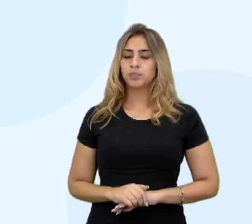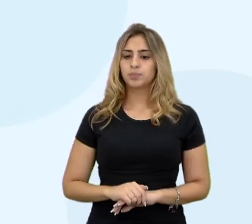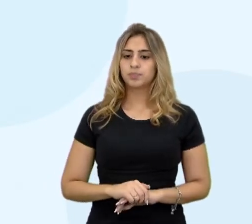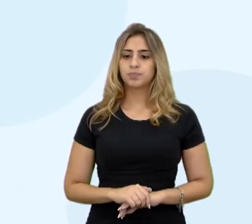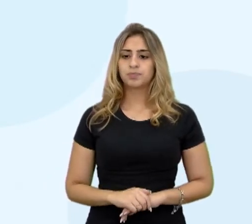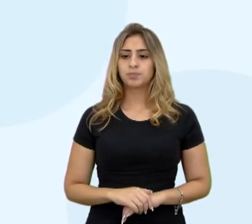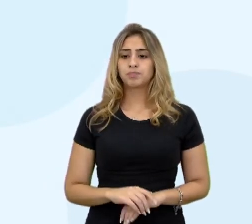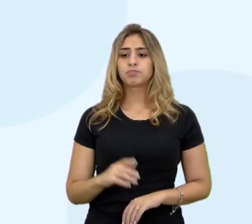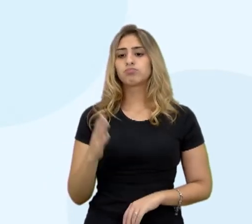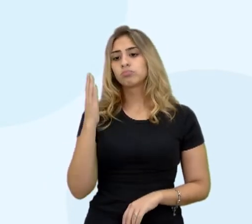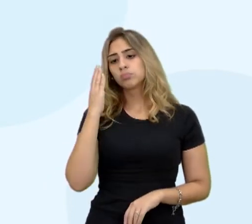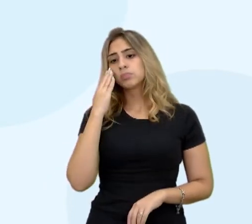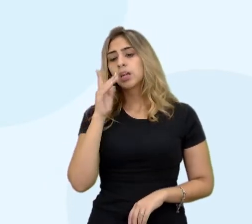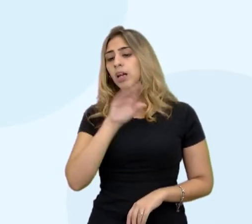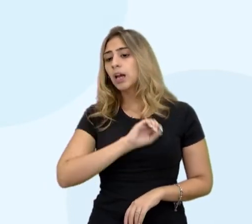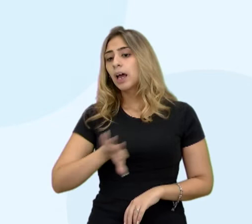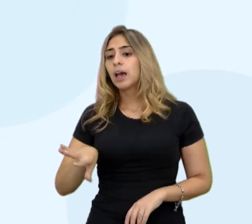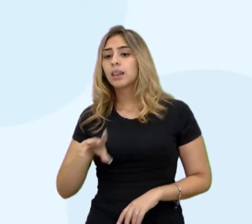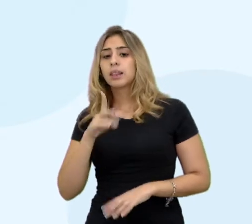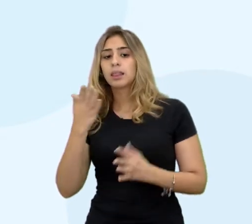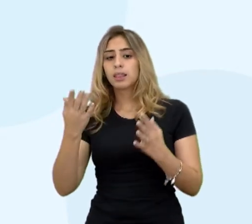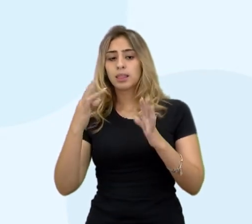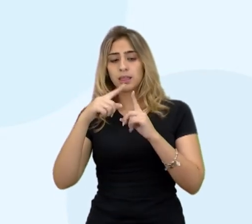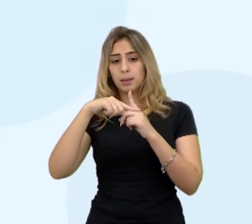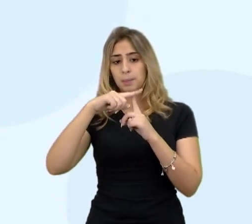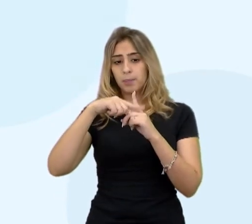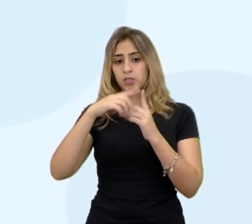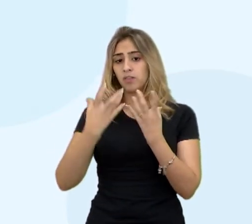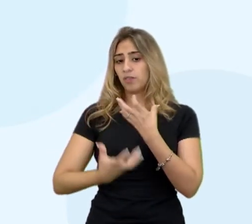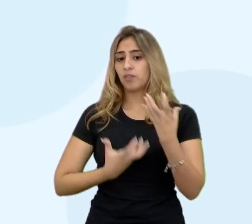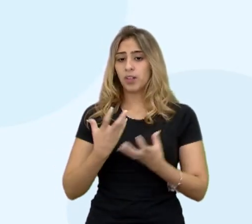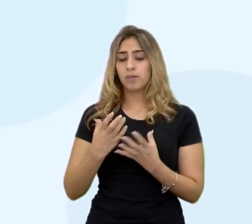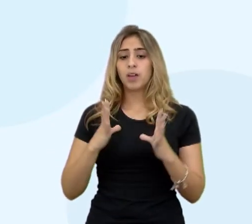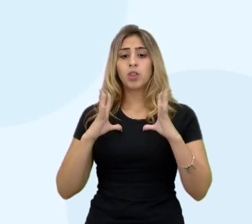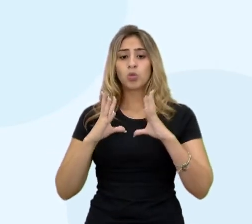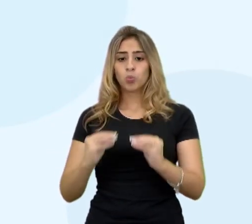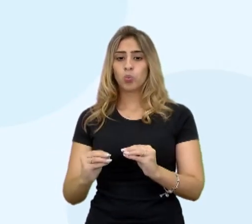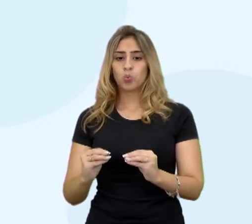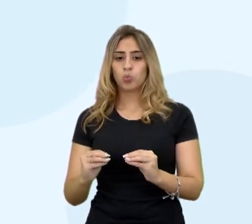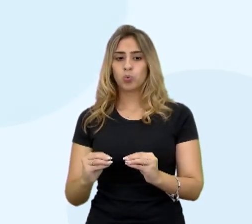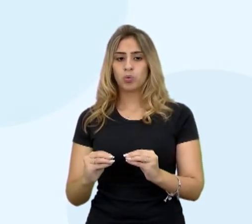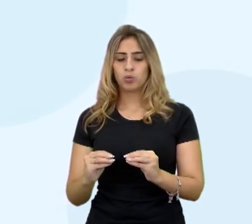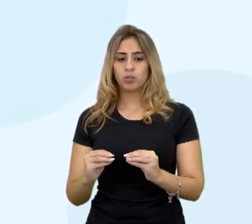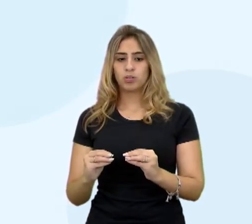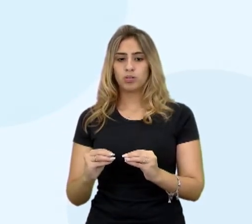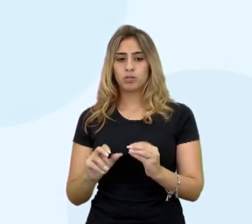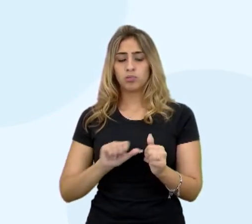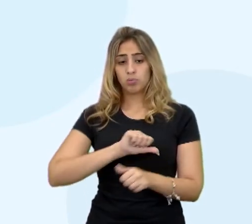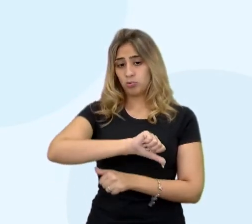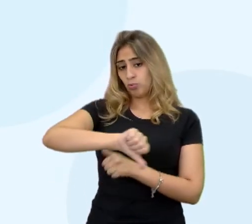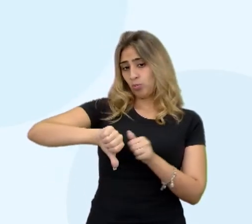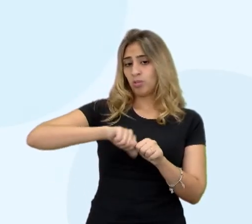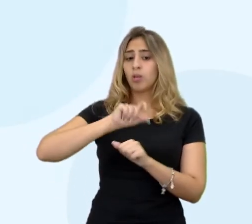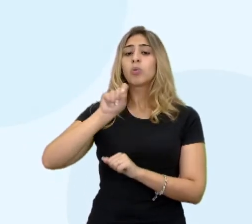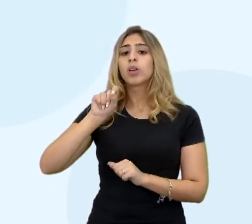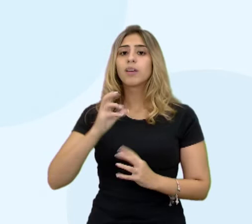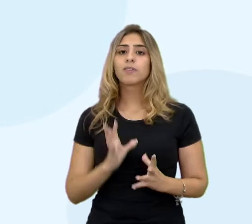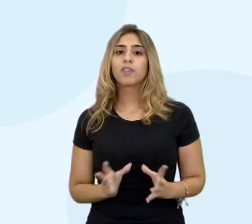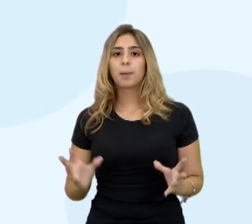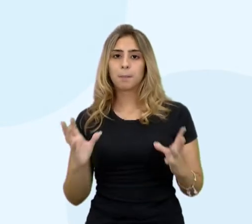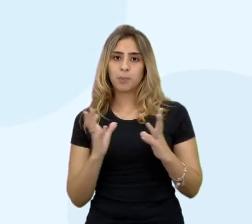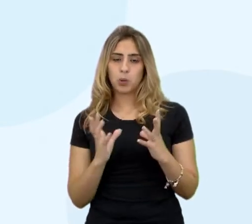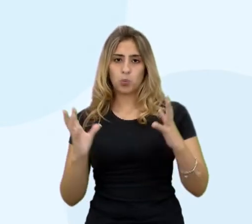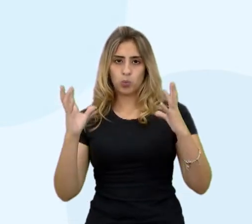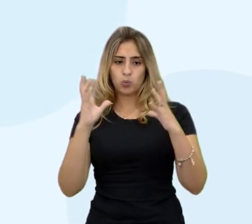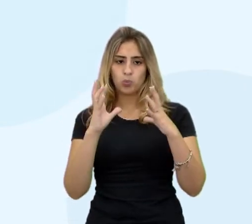da temperatura de 20 graus Celsius e ferva completamente? Ferver significa tornar-se vapor, então tem uma mudança